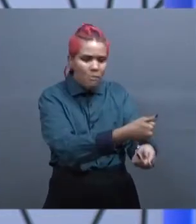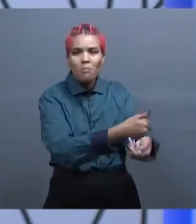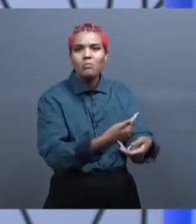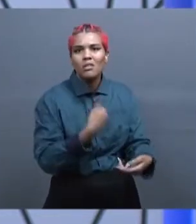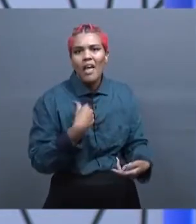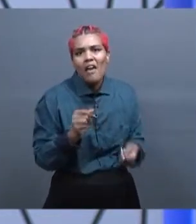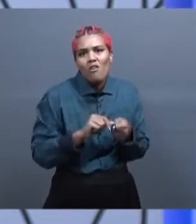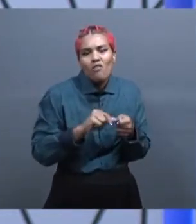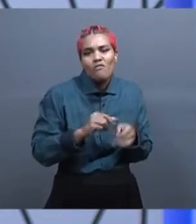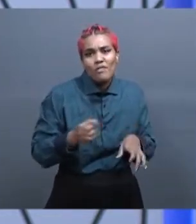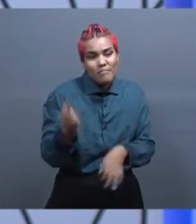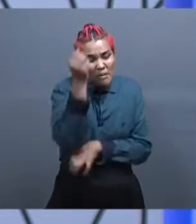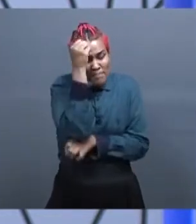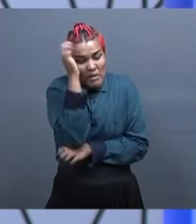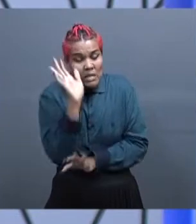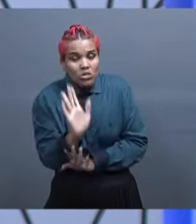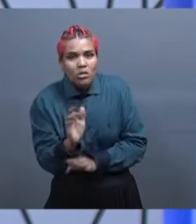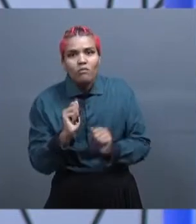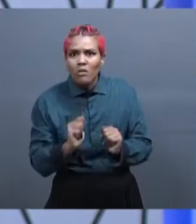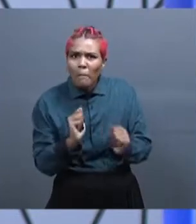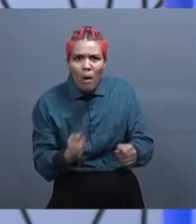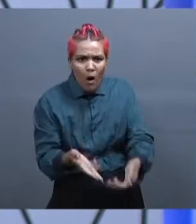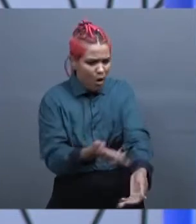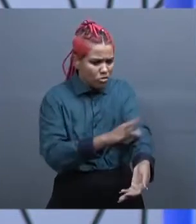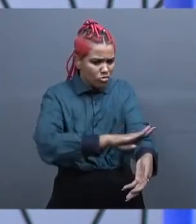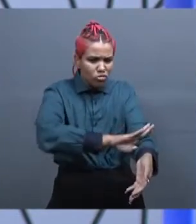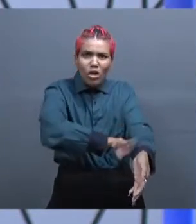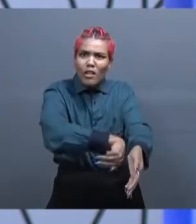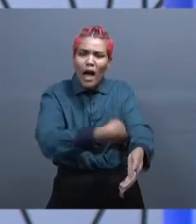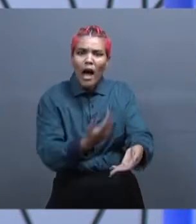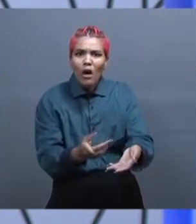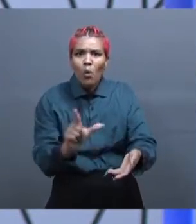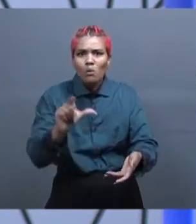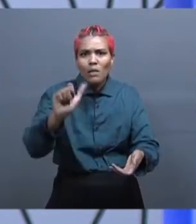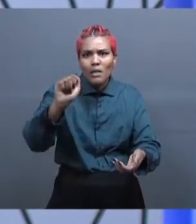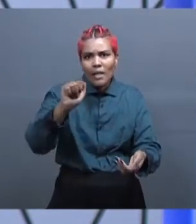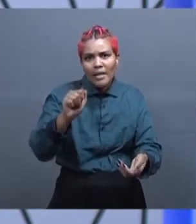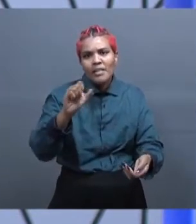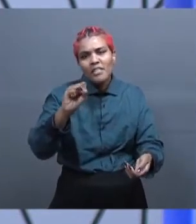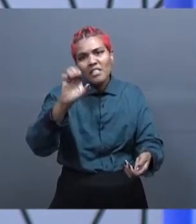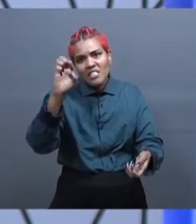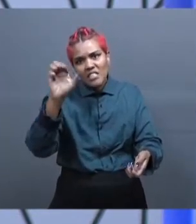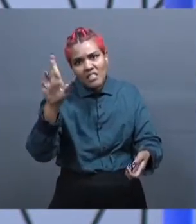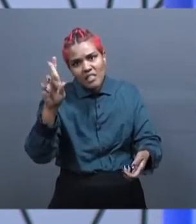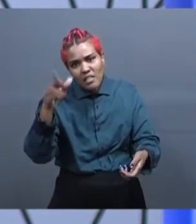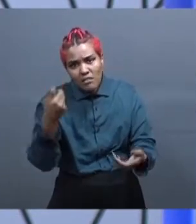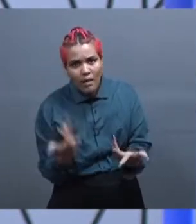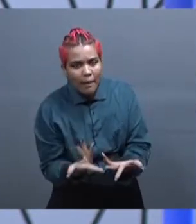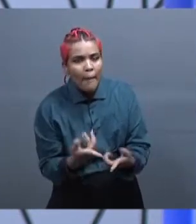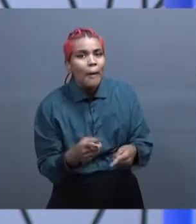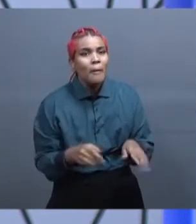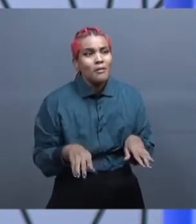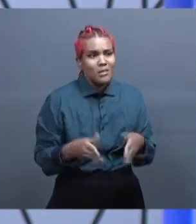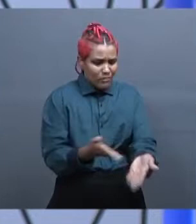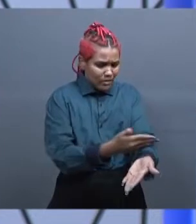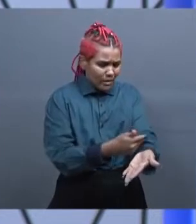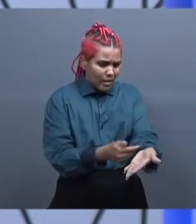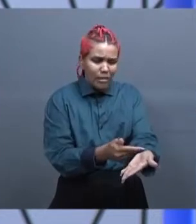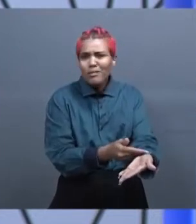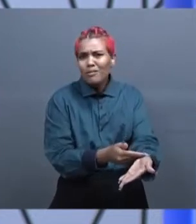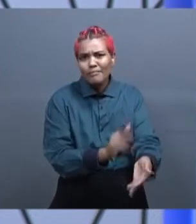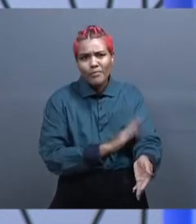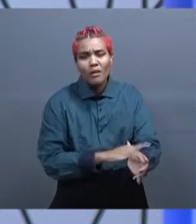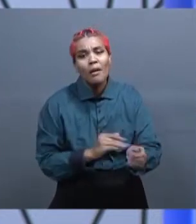acabei me arrependendo você pode retirar fazendo a remoção com laser que fica totalmente é aniquilada questão